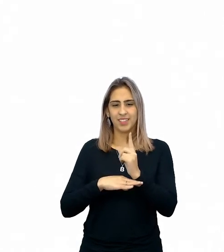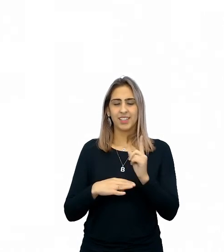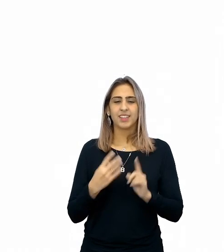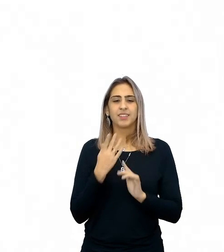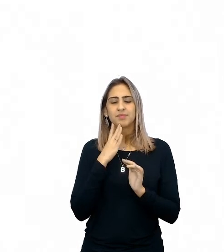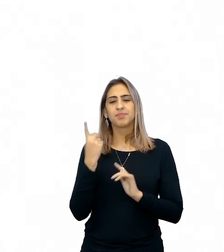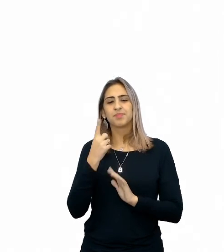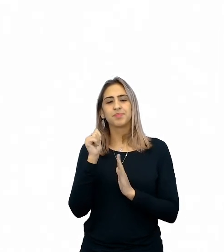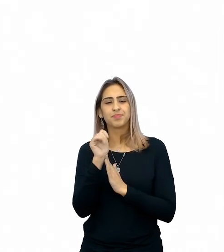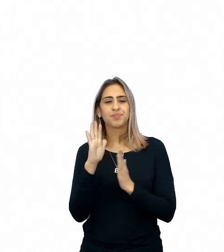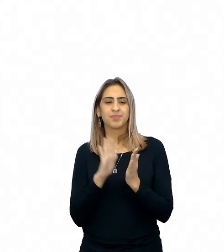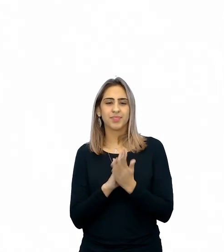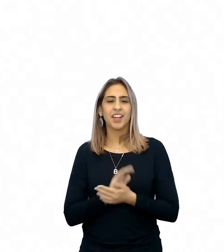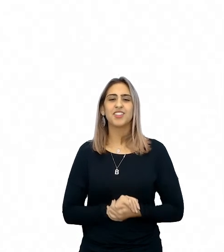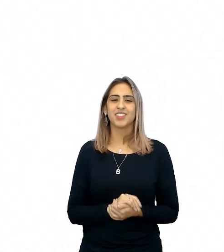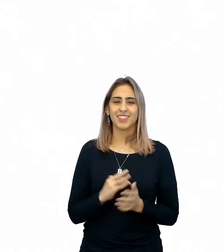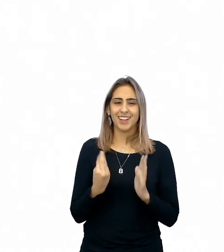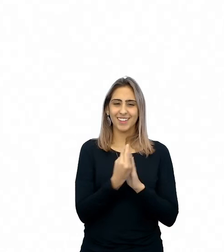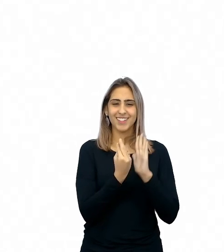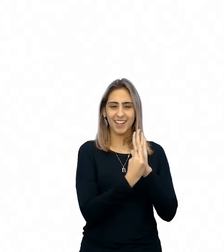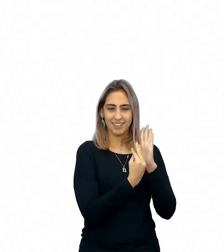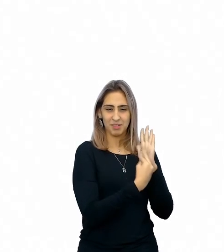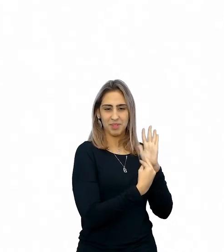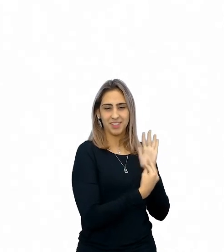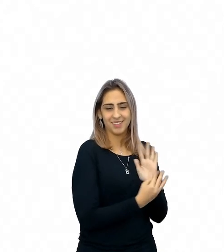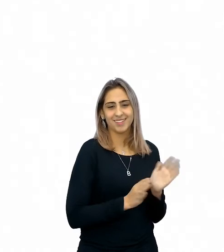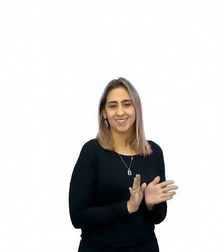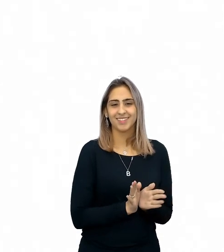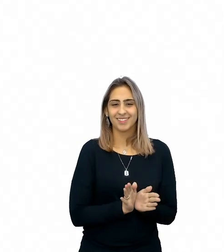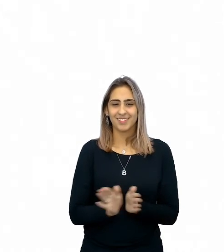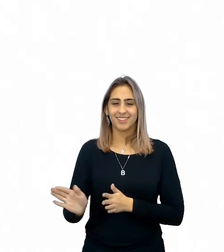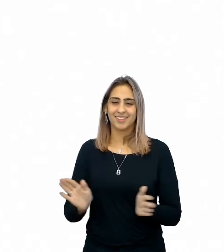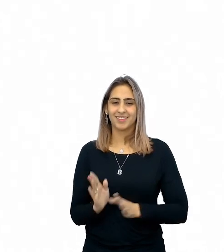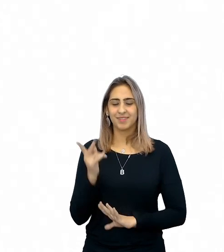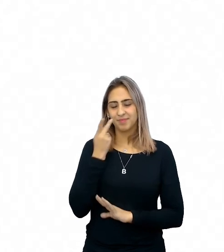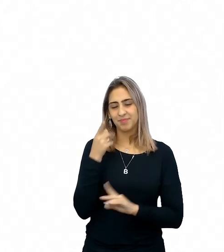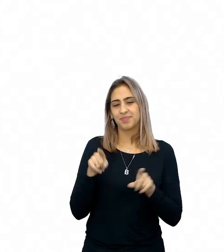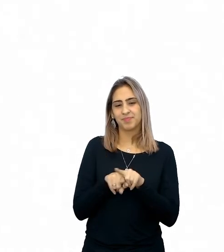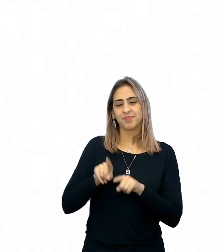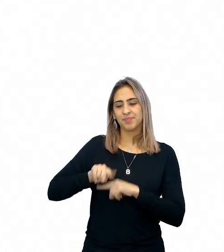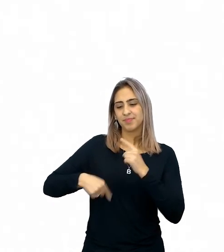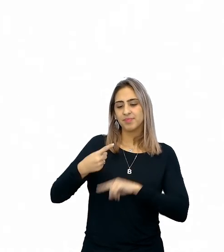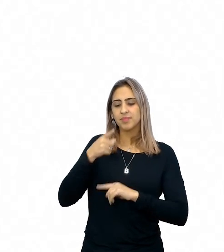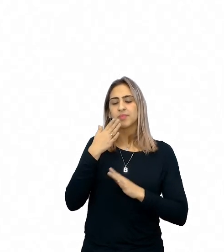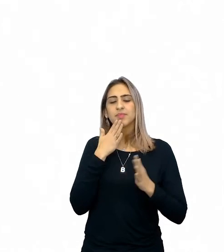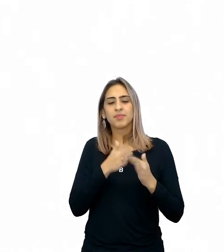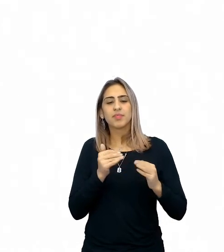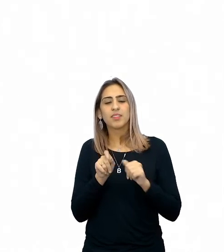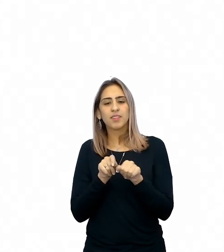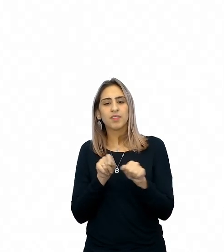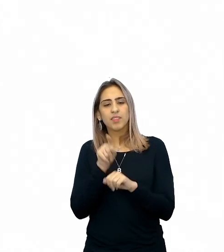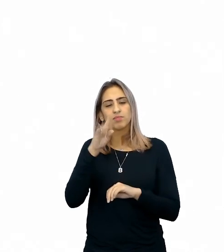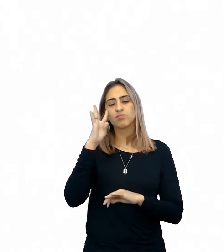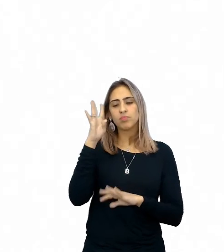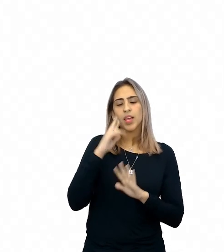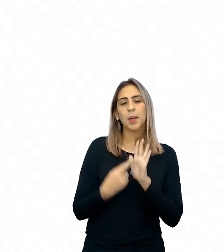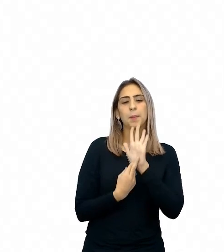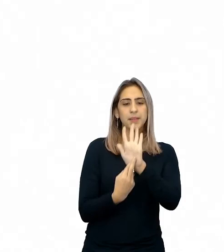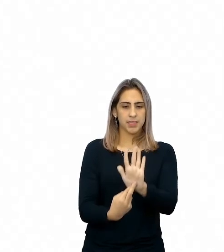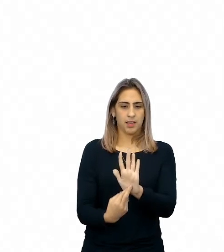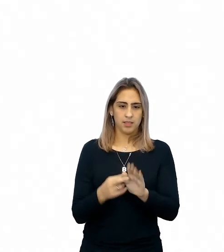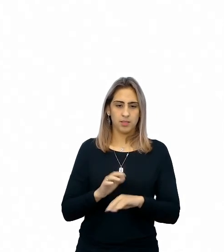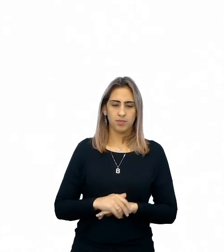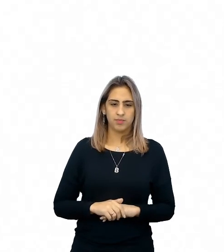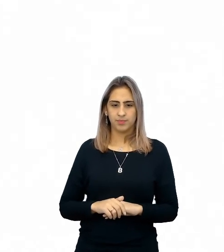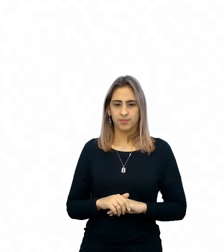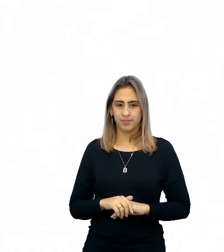primeiro a atividade explora com o aluno todo esse significado, e depois, então, pede-se que ele faça essa representação, tá